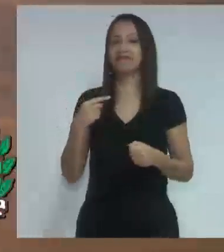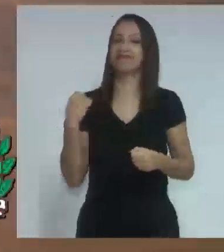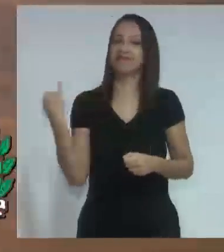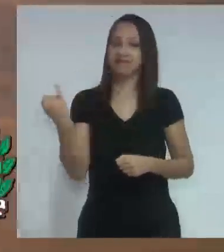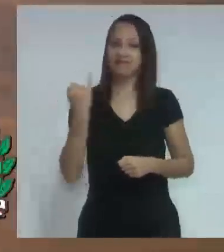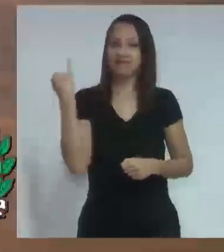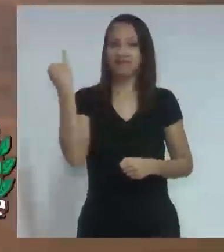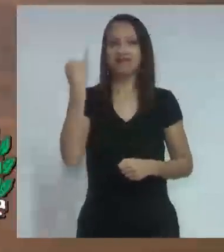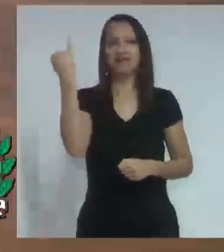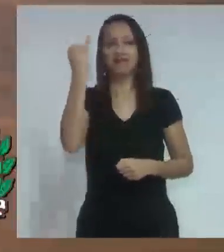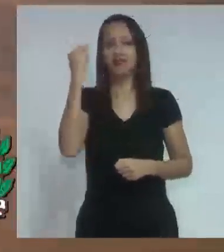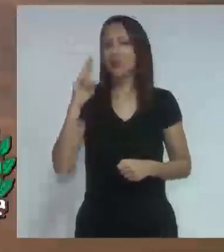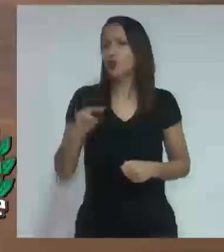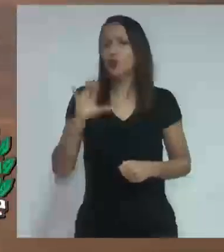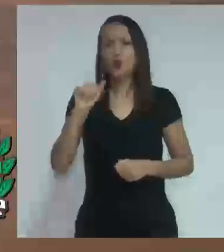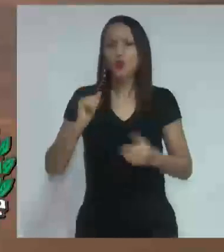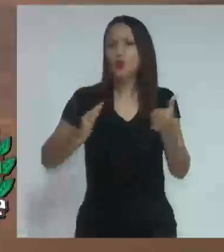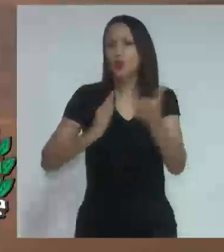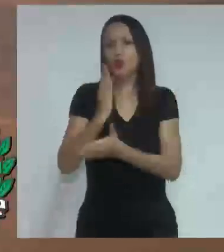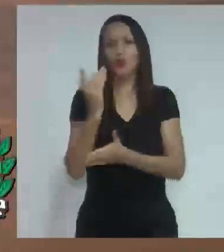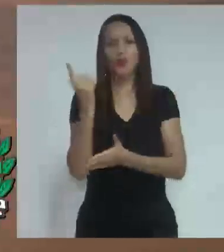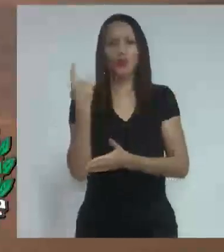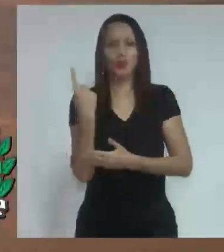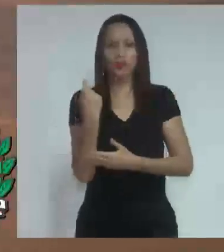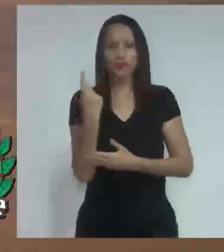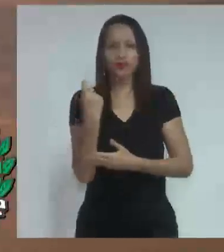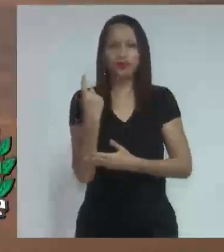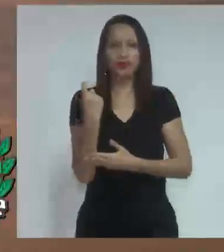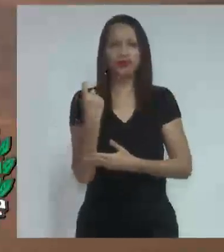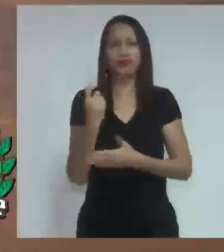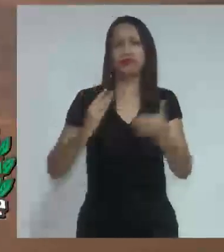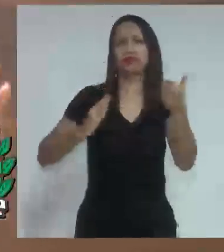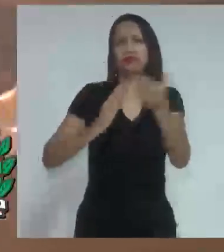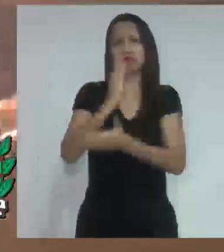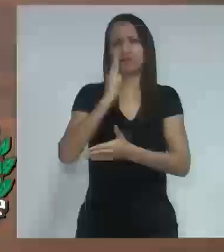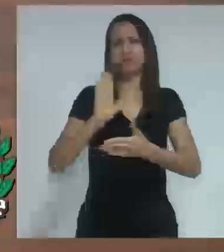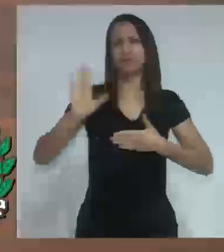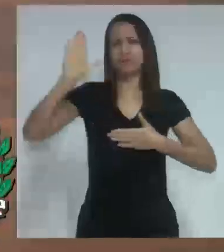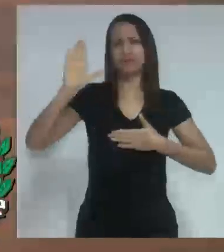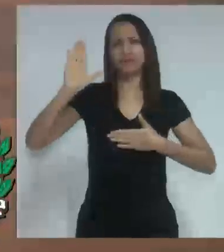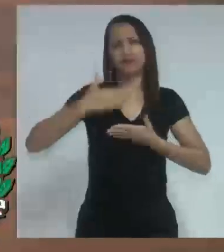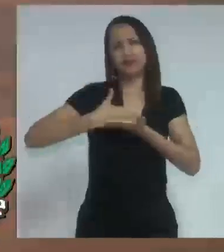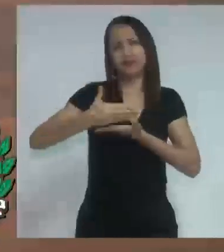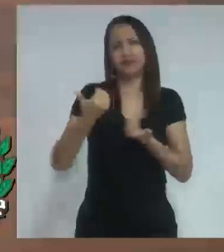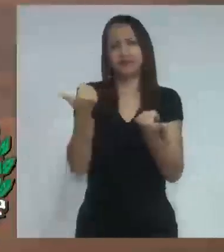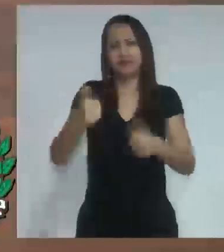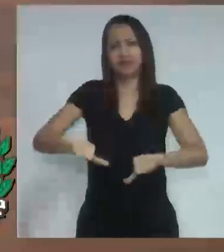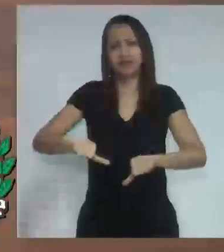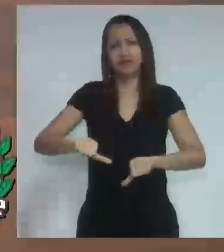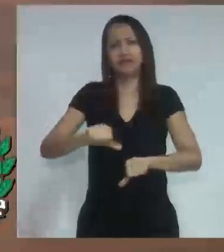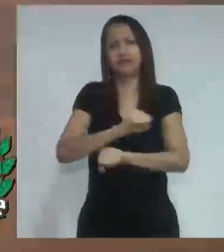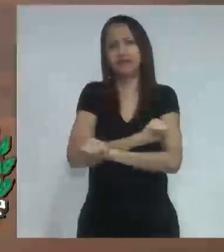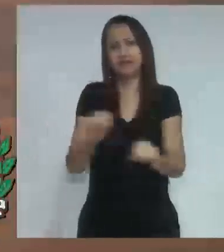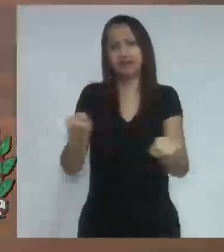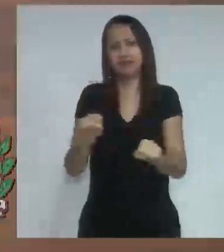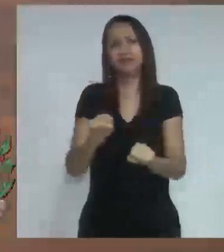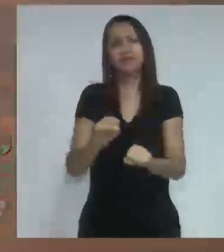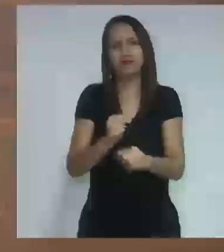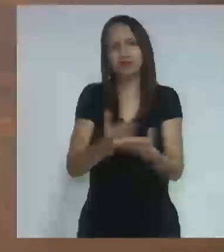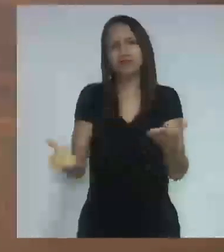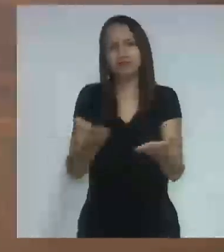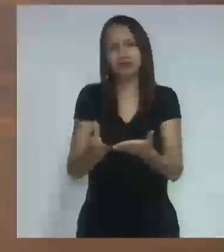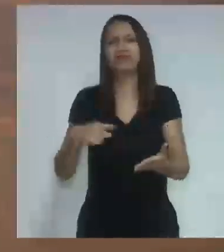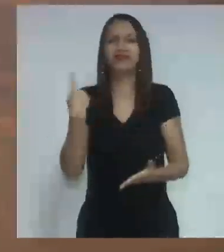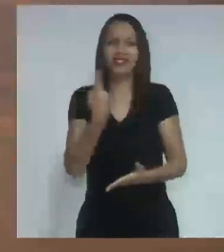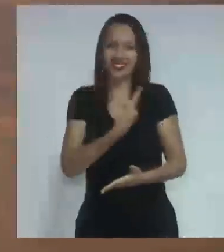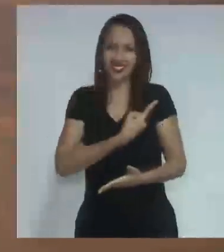Nós nunca ganhamos sozinhos. Uma vez um amigo falou que ganhou a eleição, ele já começou perdendo. Ele ganhou a eleição. Não, nós ganhamos a